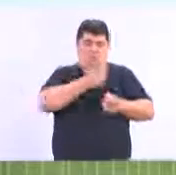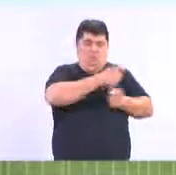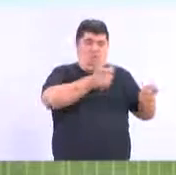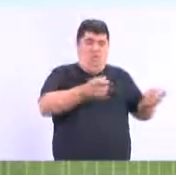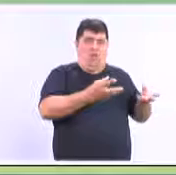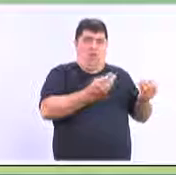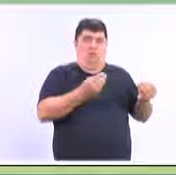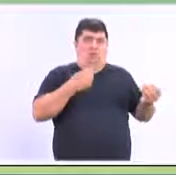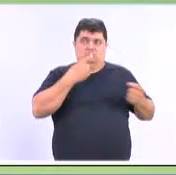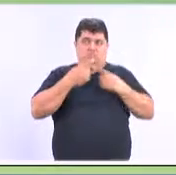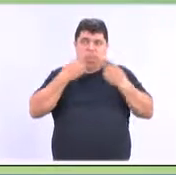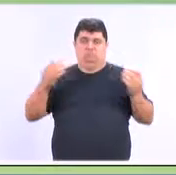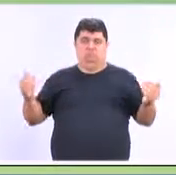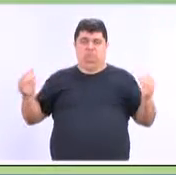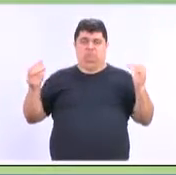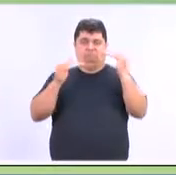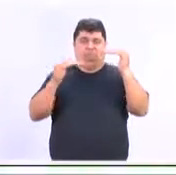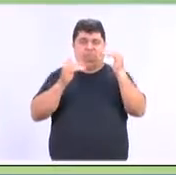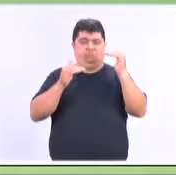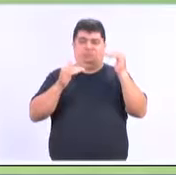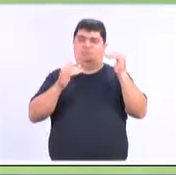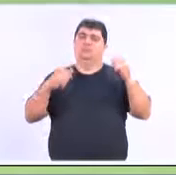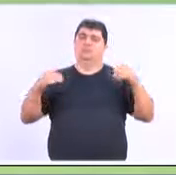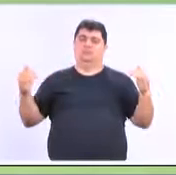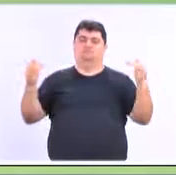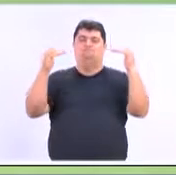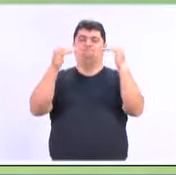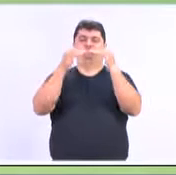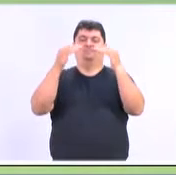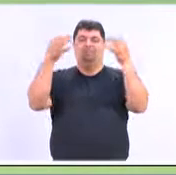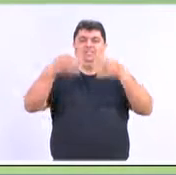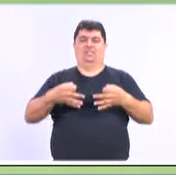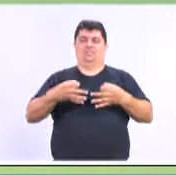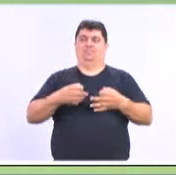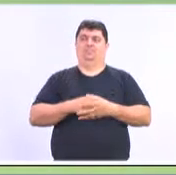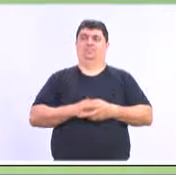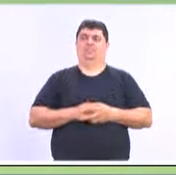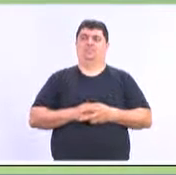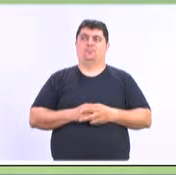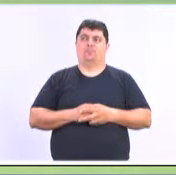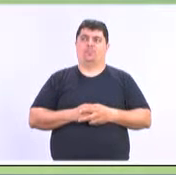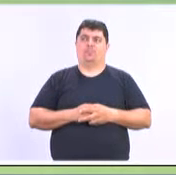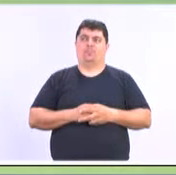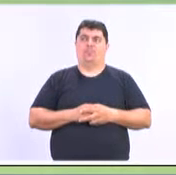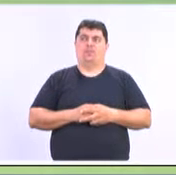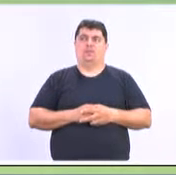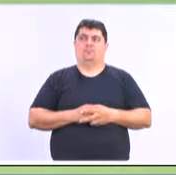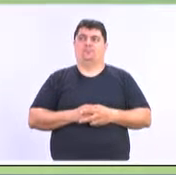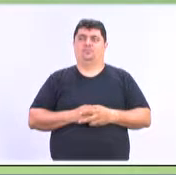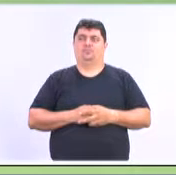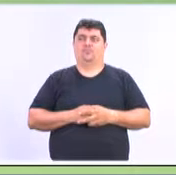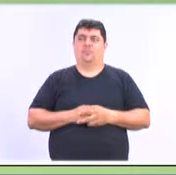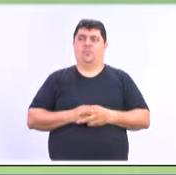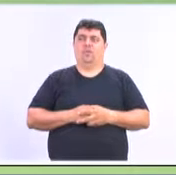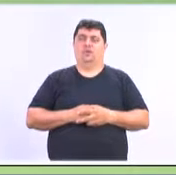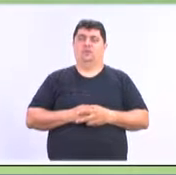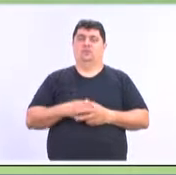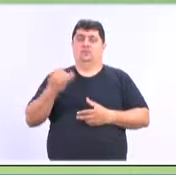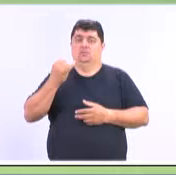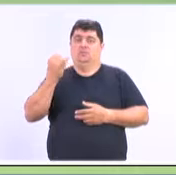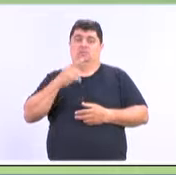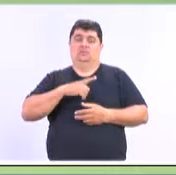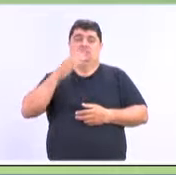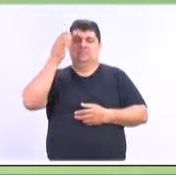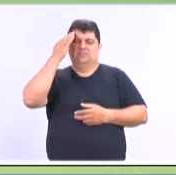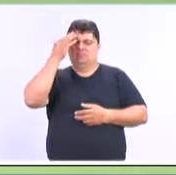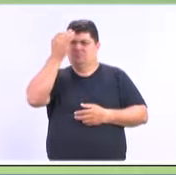tomar após a compreensão das análises das demonstrações contábeis. Nós gostamos de falar um pouquinho,